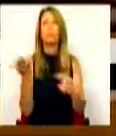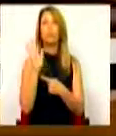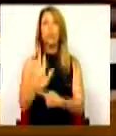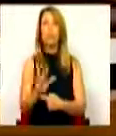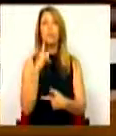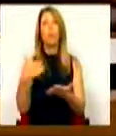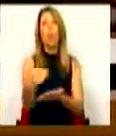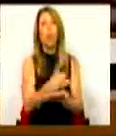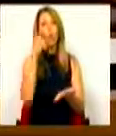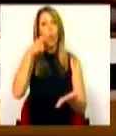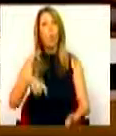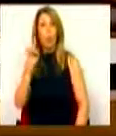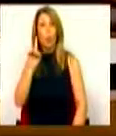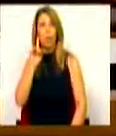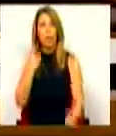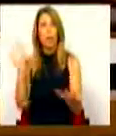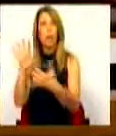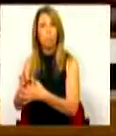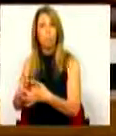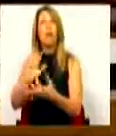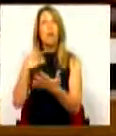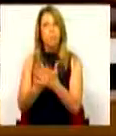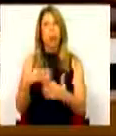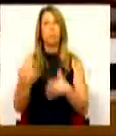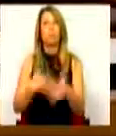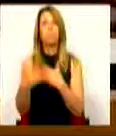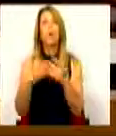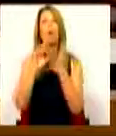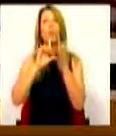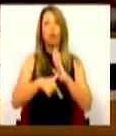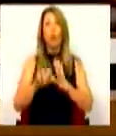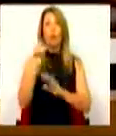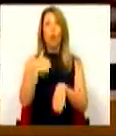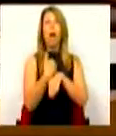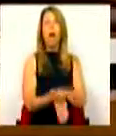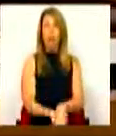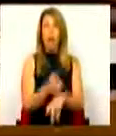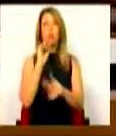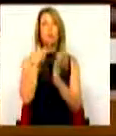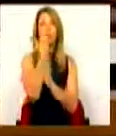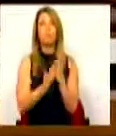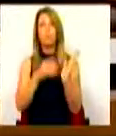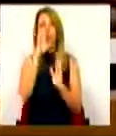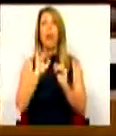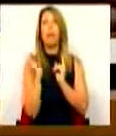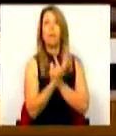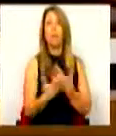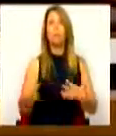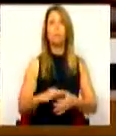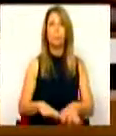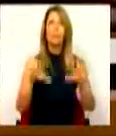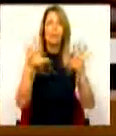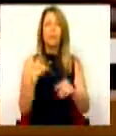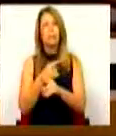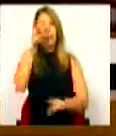para dar resposta à fase de projeto ou aos atrasos nas autorizações ambientais. Mas o calvário processual e dificuldades a que o país